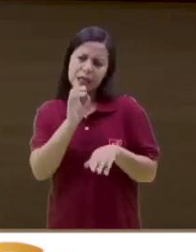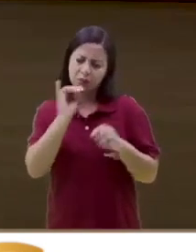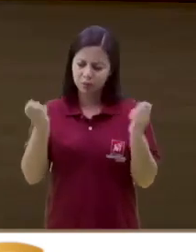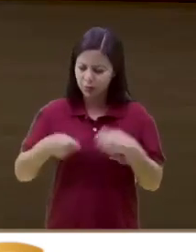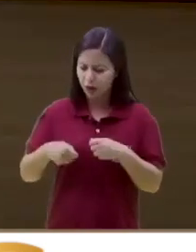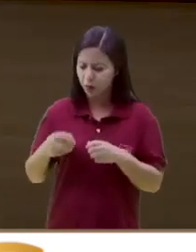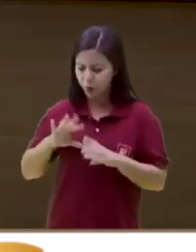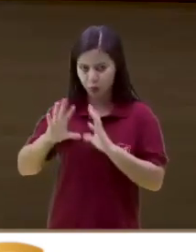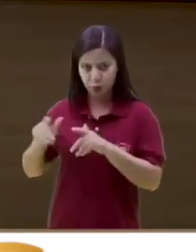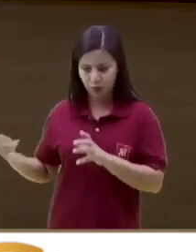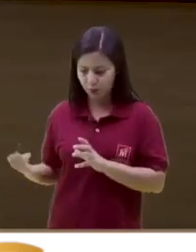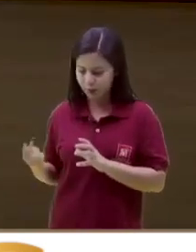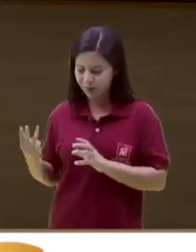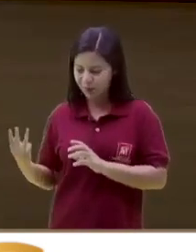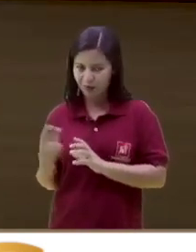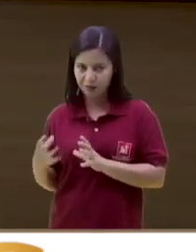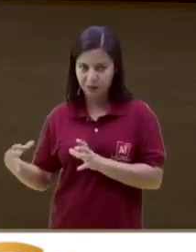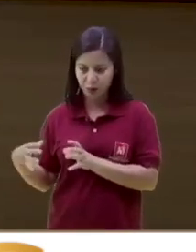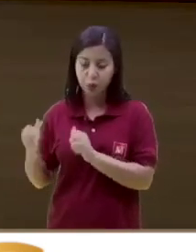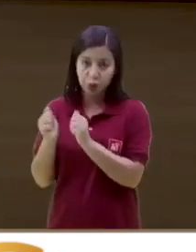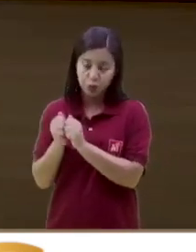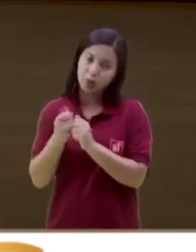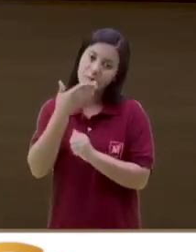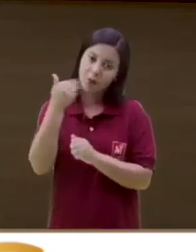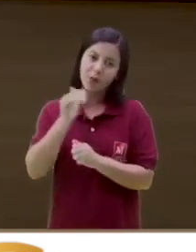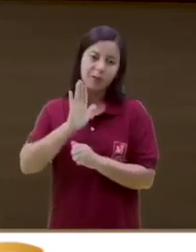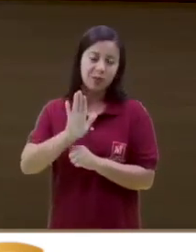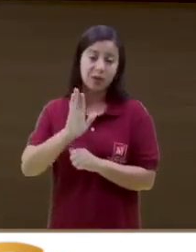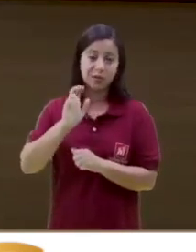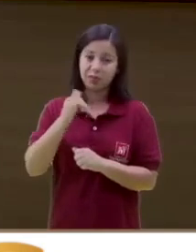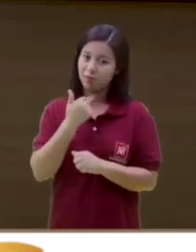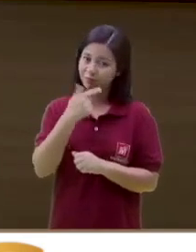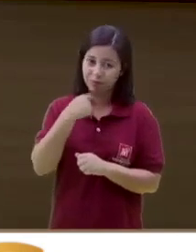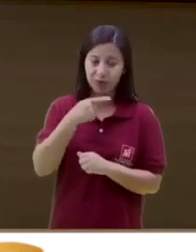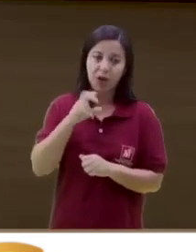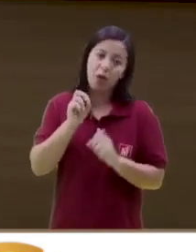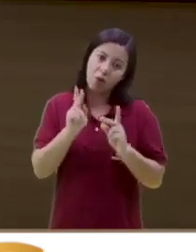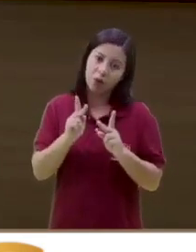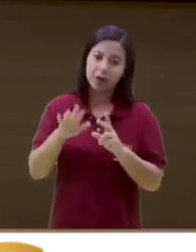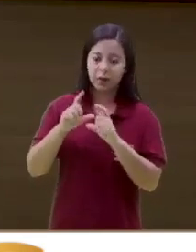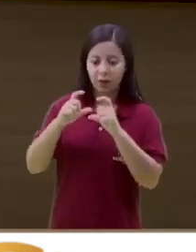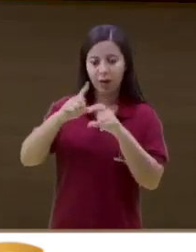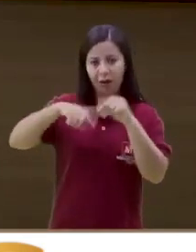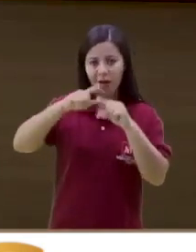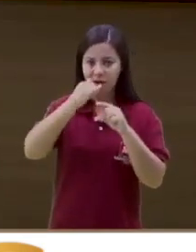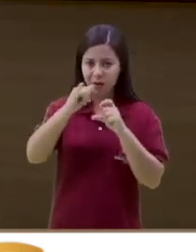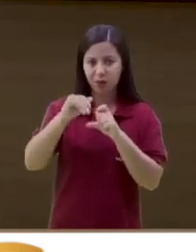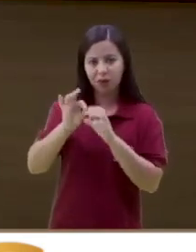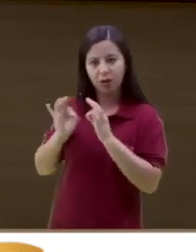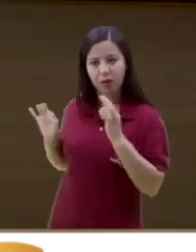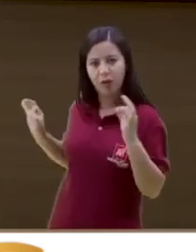ali, eu sempre vou ter a preferência por isso. Mas se não, eu deixo somente os termômetros e a parte eletrônica vai ficar num outro